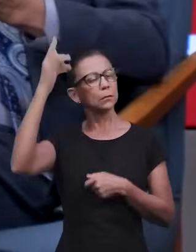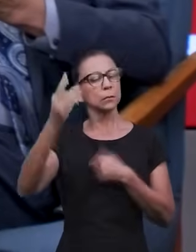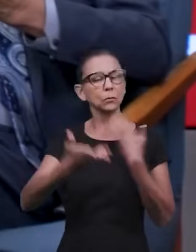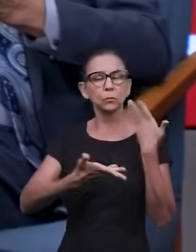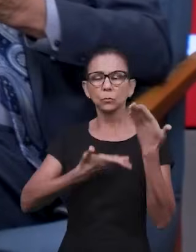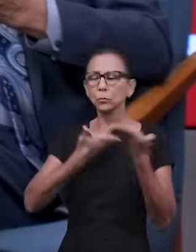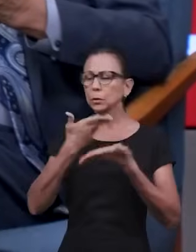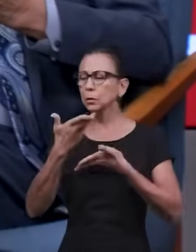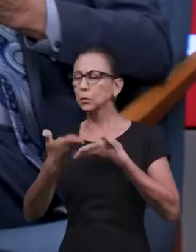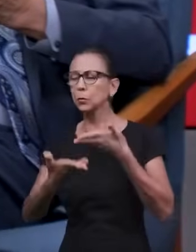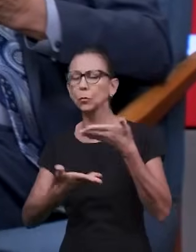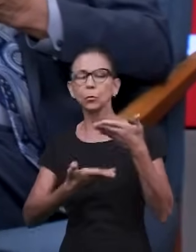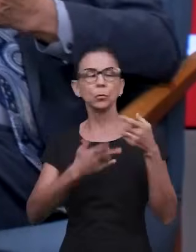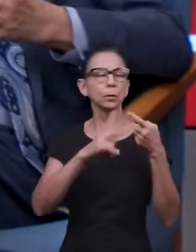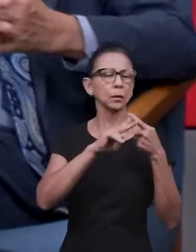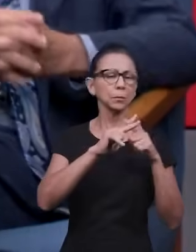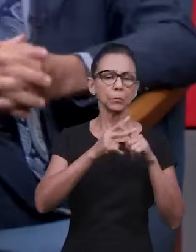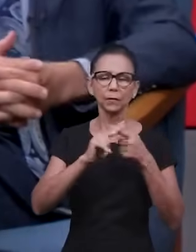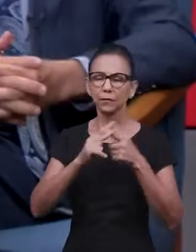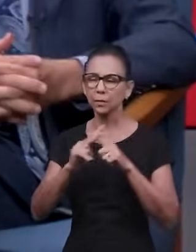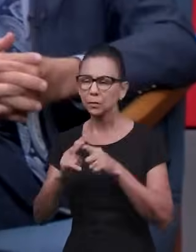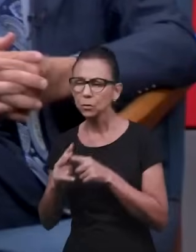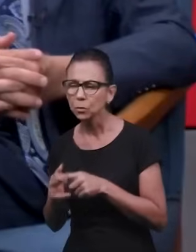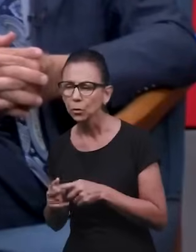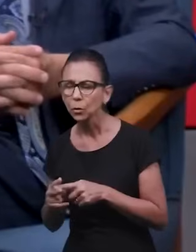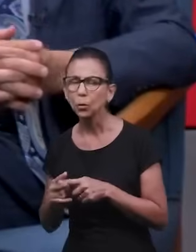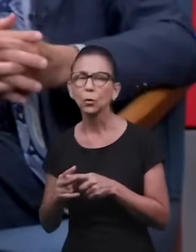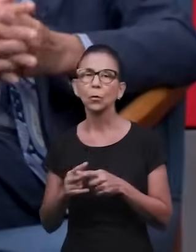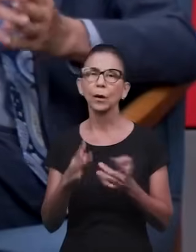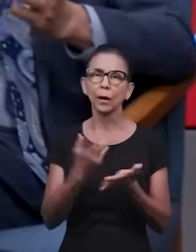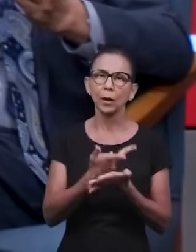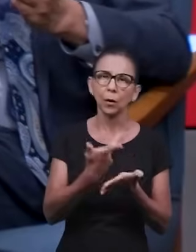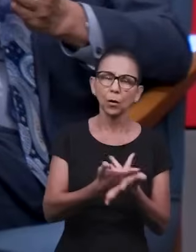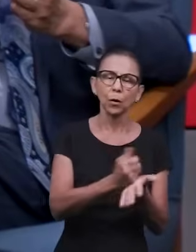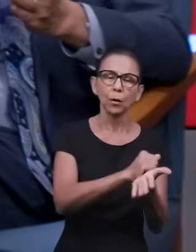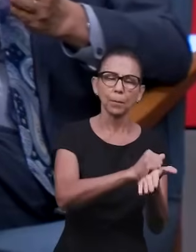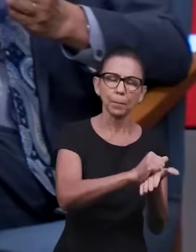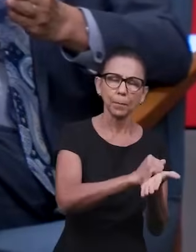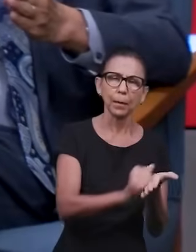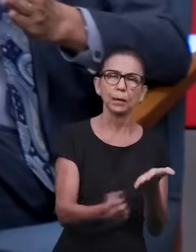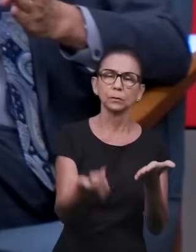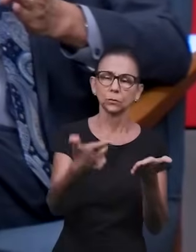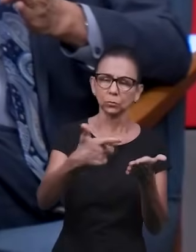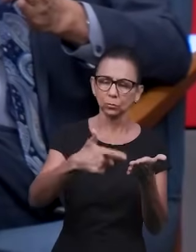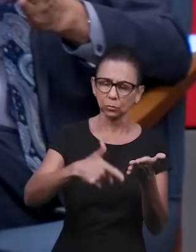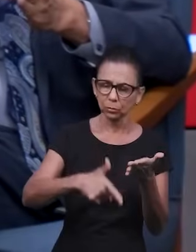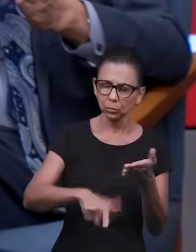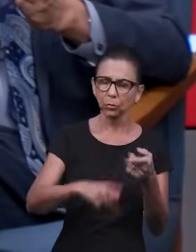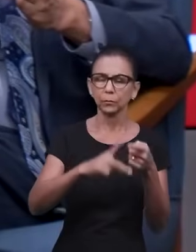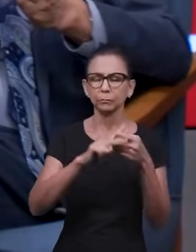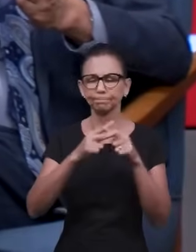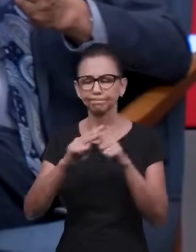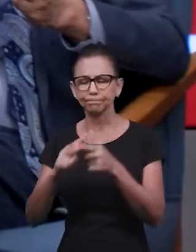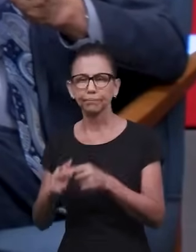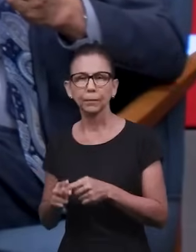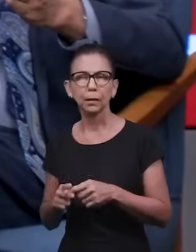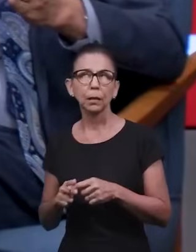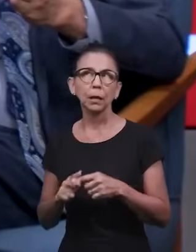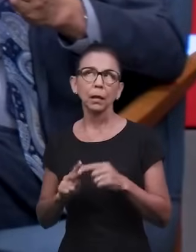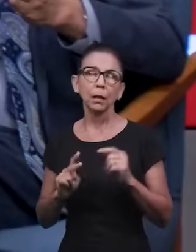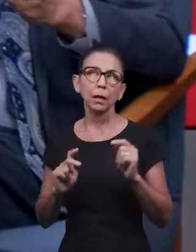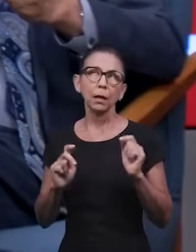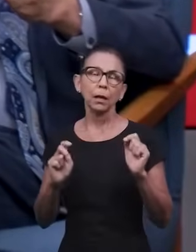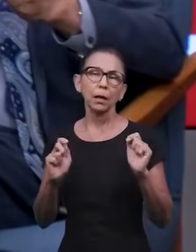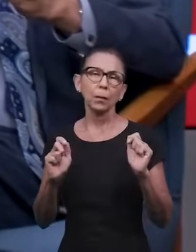isso ele corrige e aperfeiçoa o ministério pode cometer uma uma